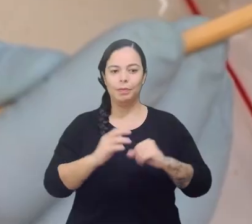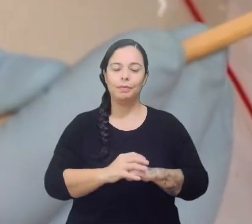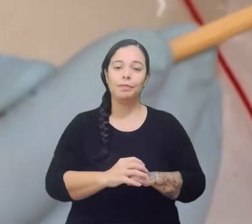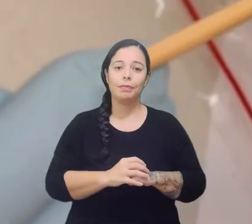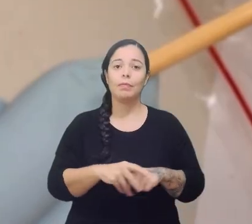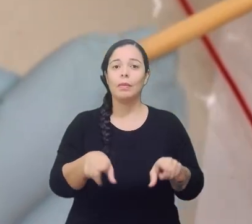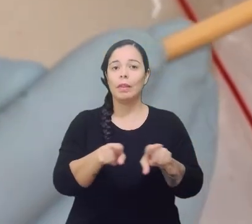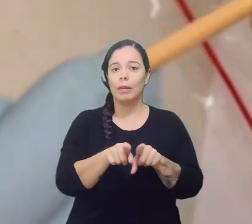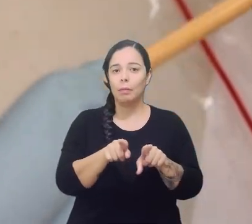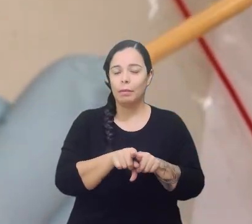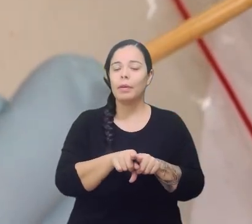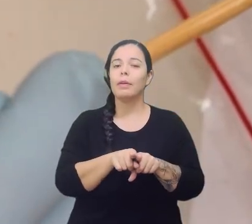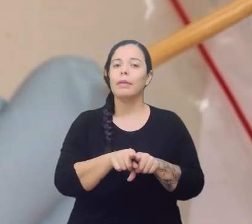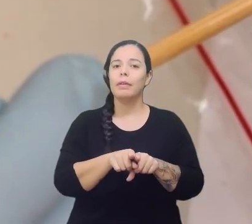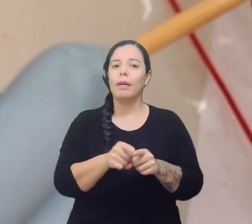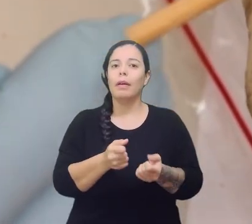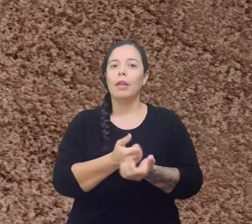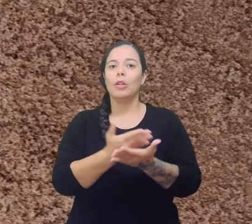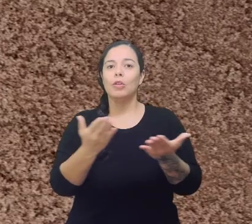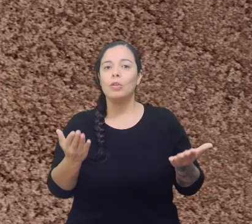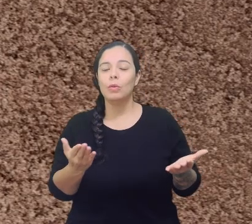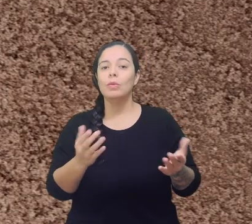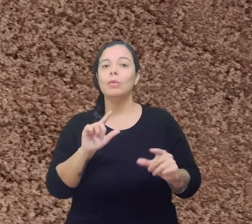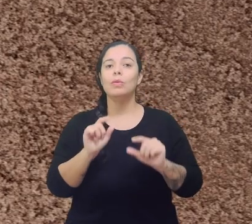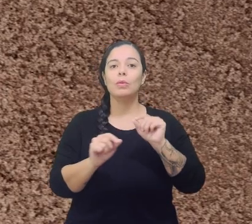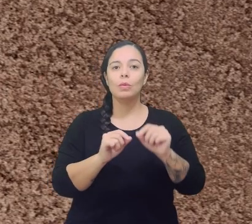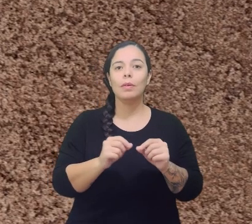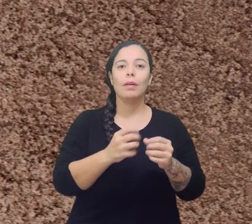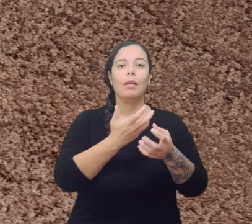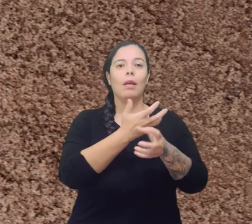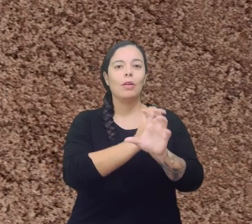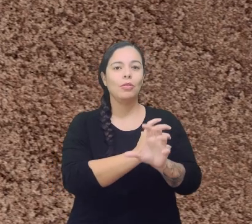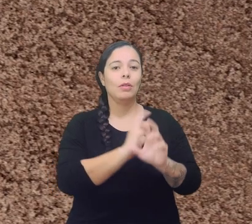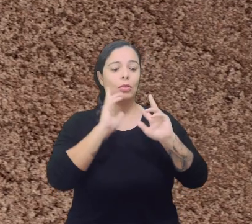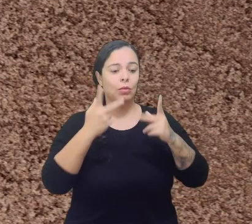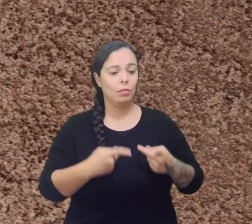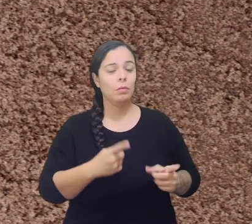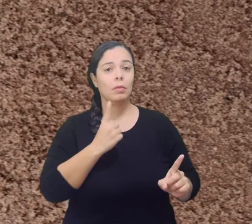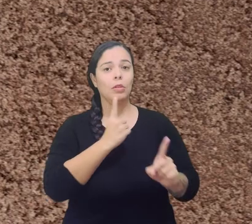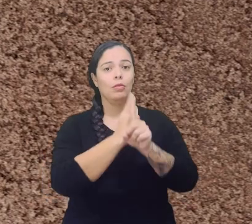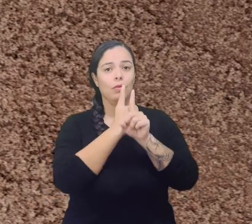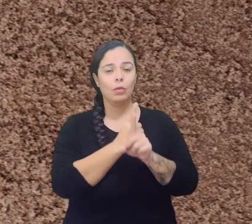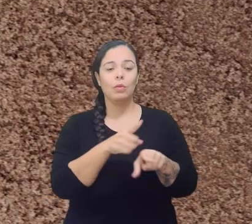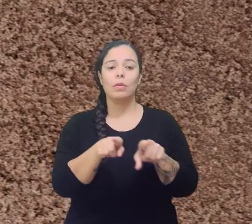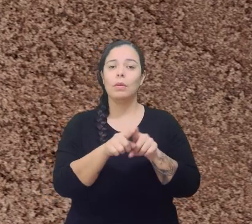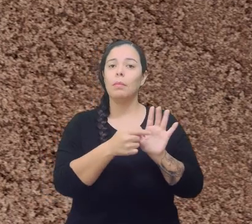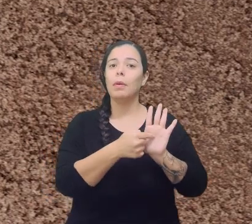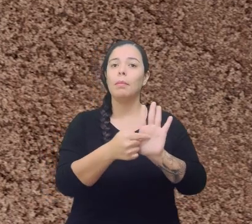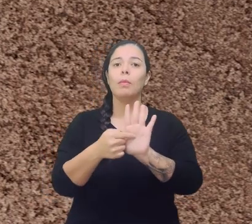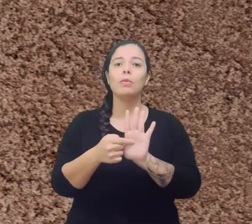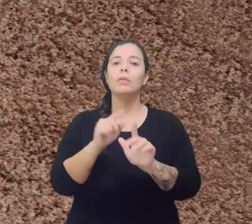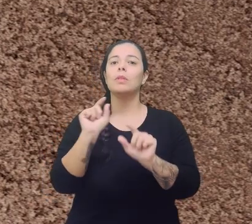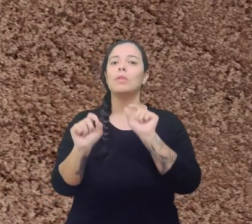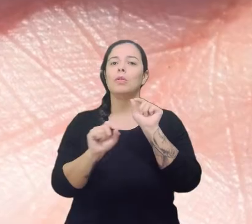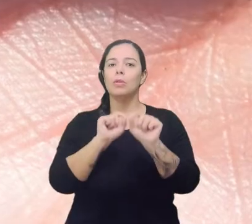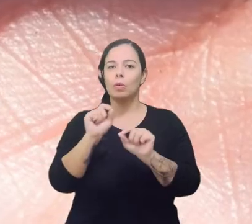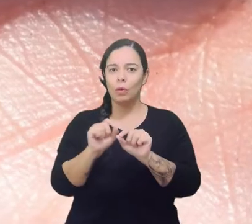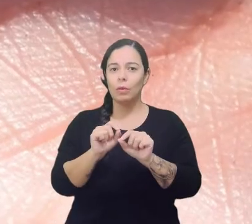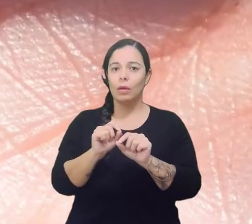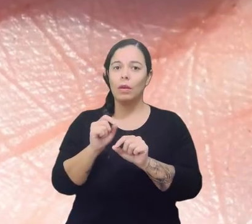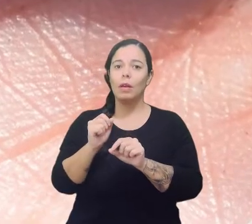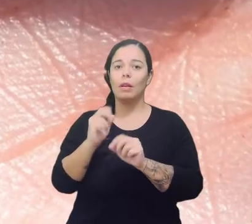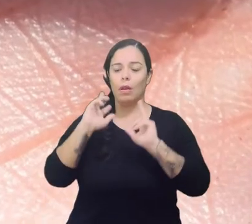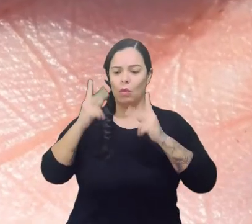identificar esqueletos humanos, né, mostrando que era inquestionável uma ocupação humana, muitos